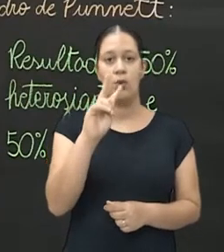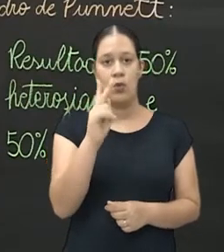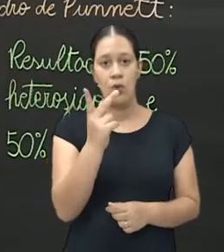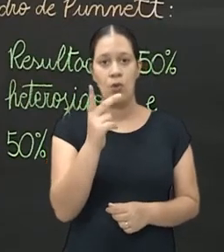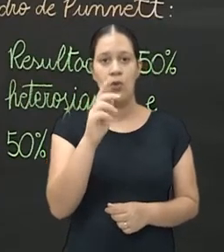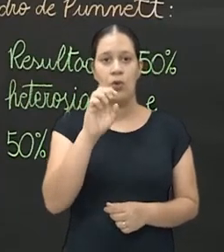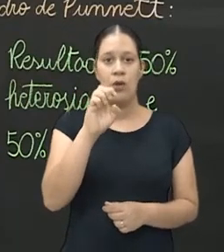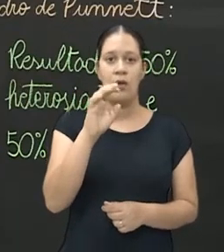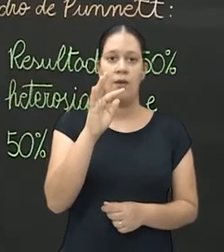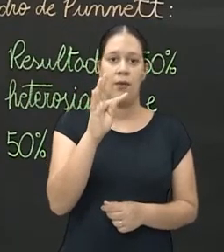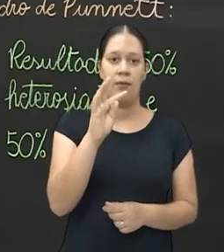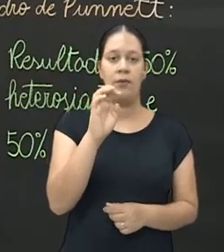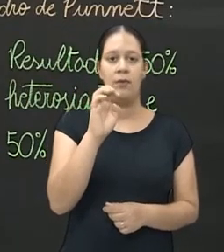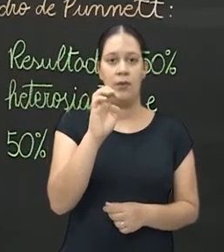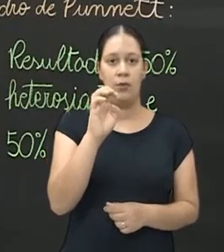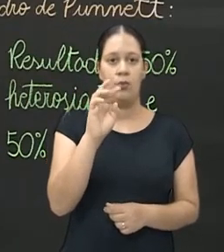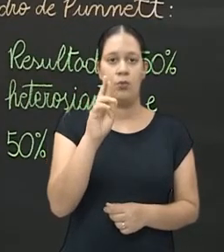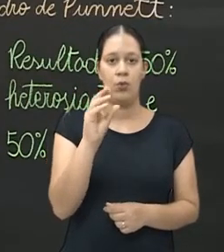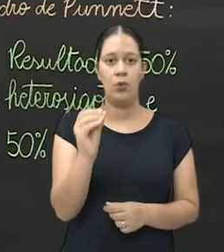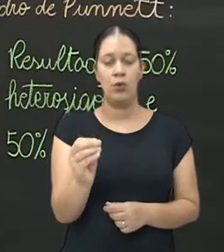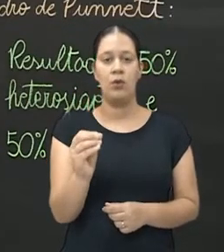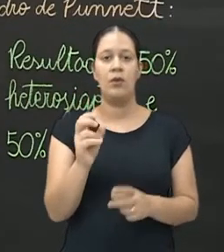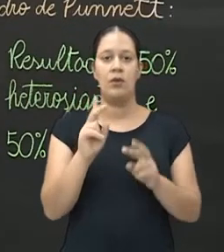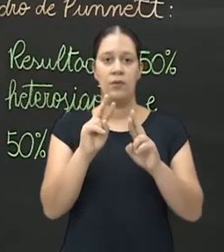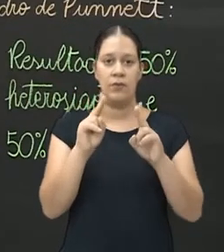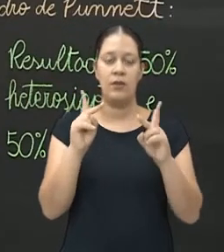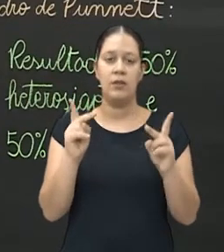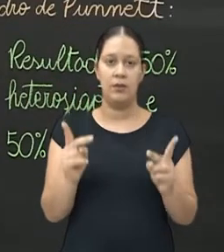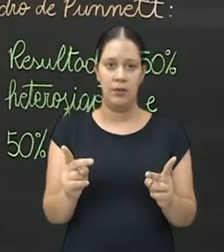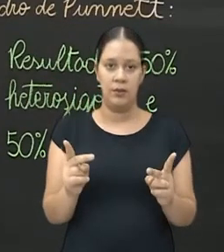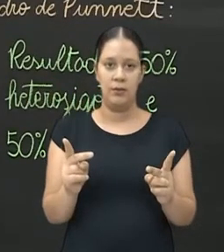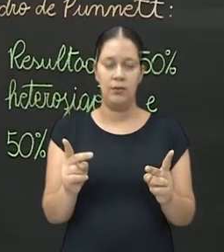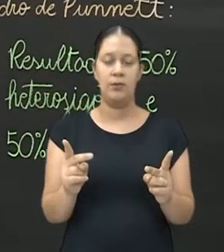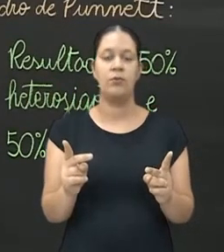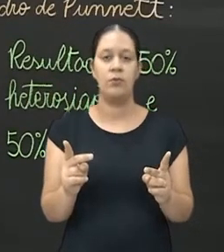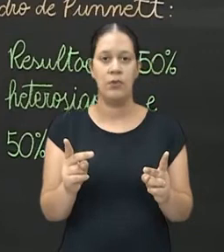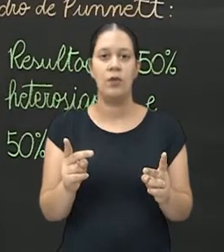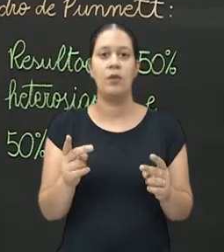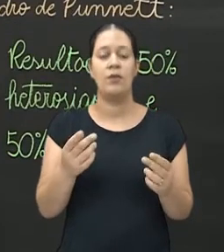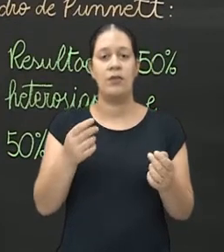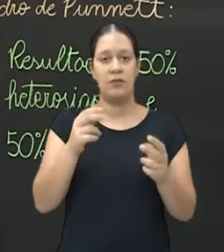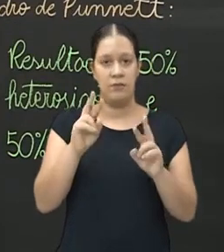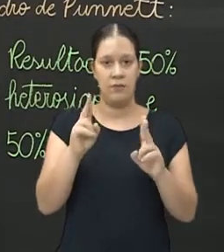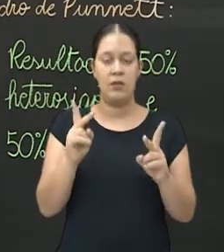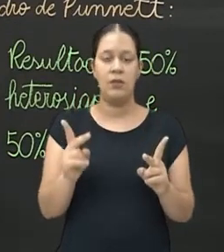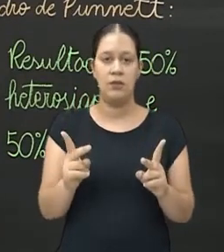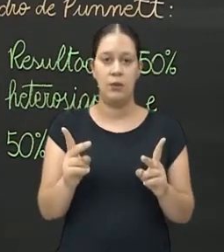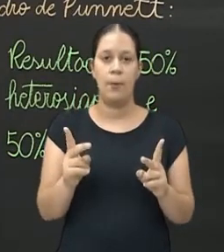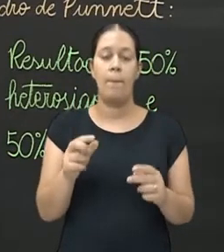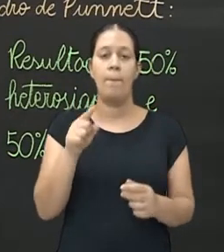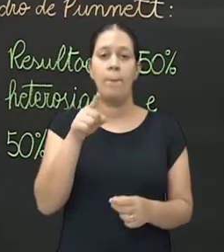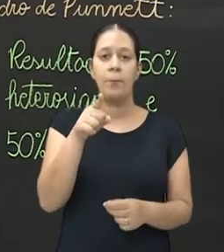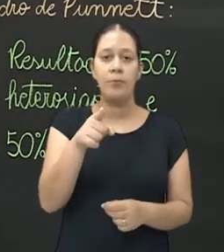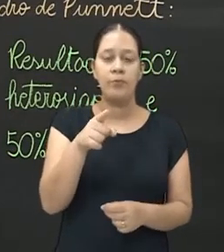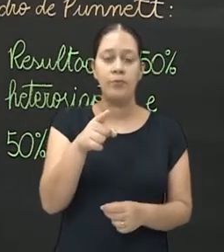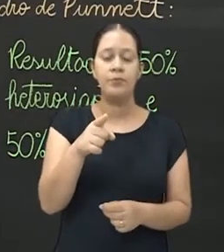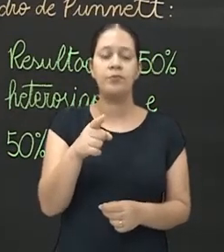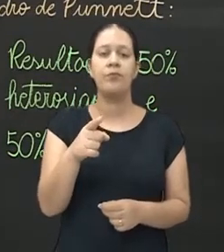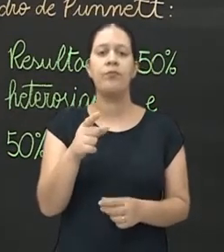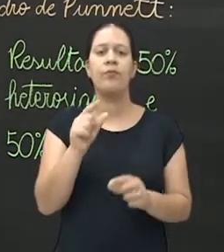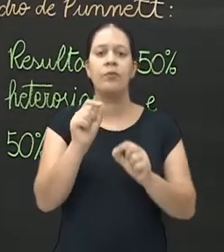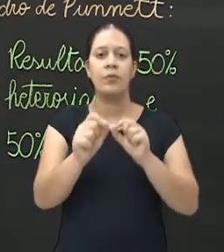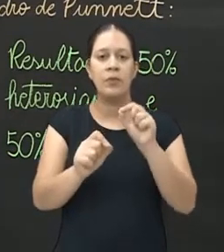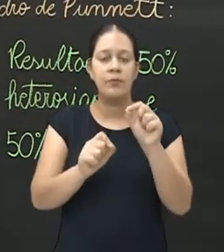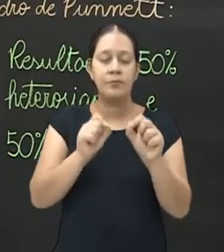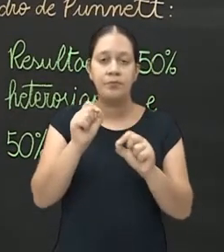diferente, heterozigose. Então, homozigoto, estão ali genes iguais. Heterozigoto, diferente. Aí você repara e fala assim, então